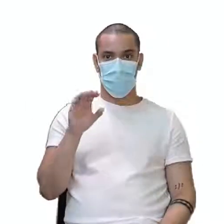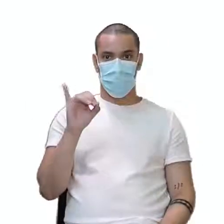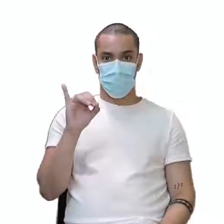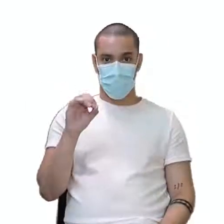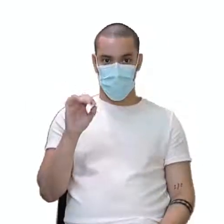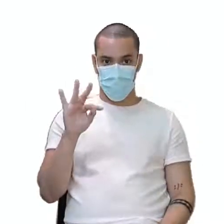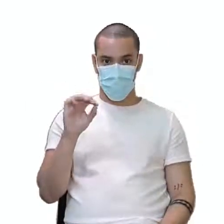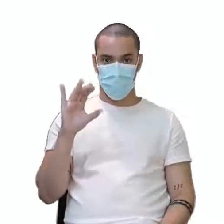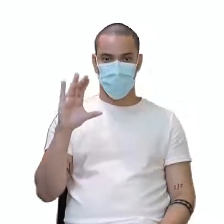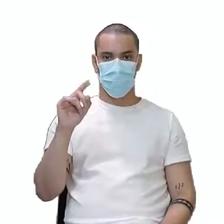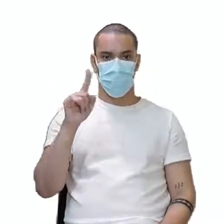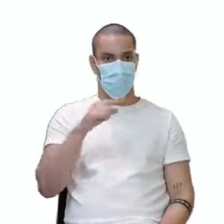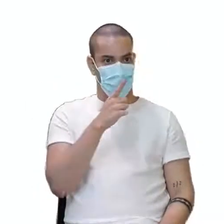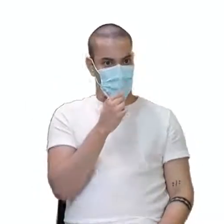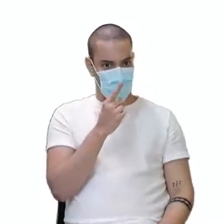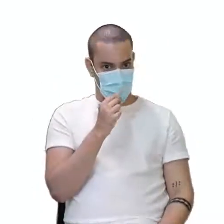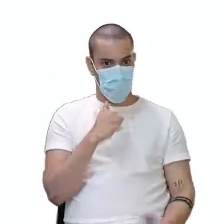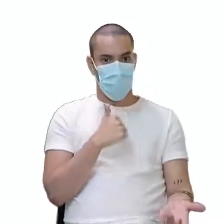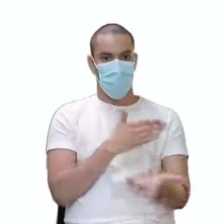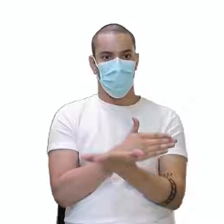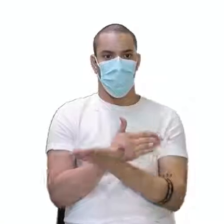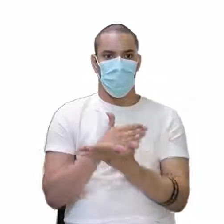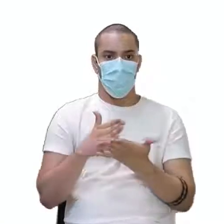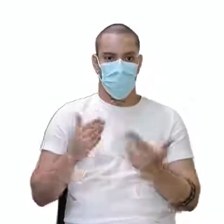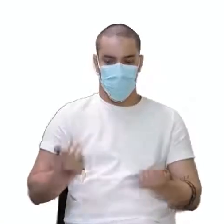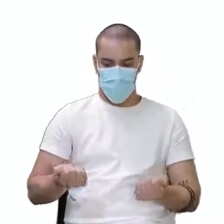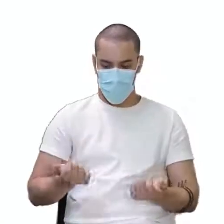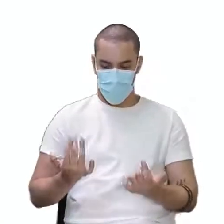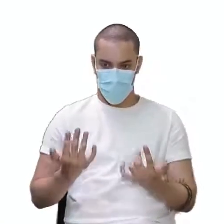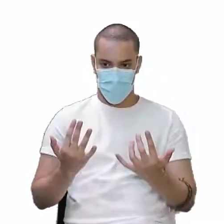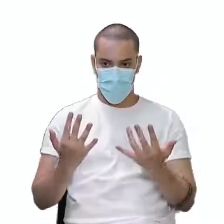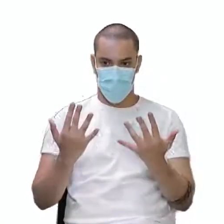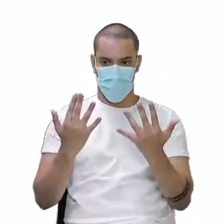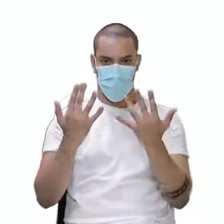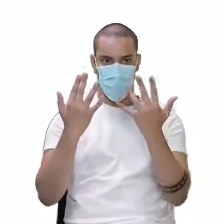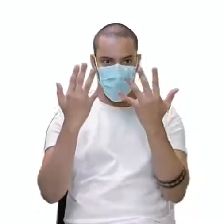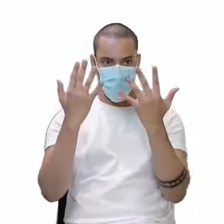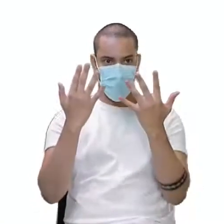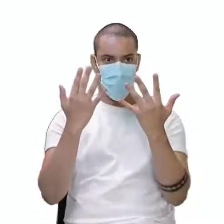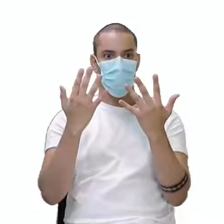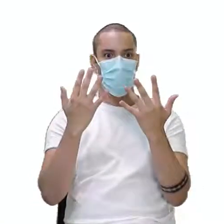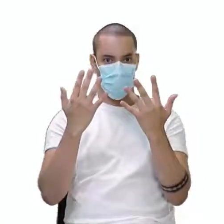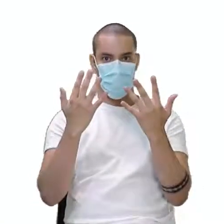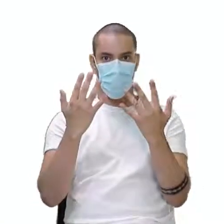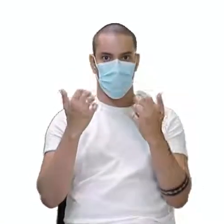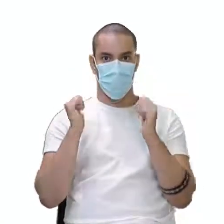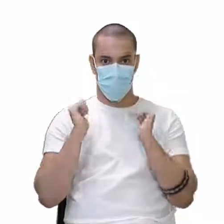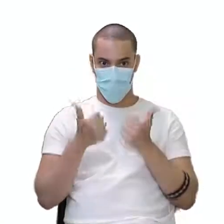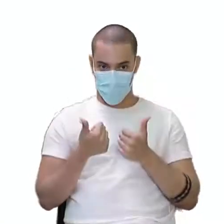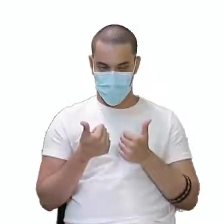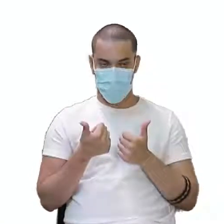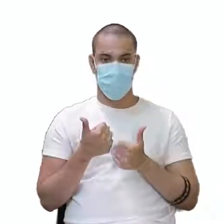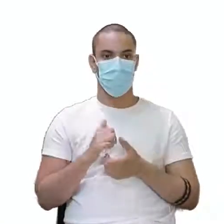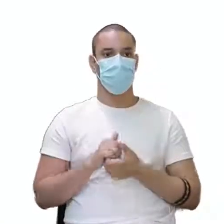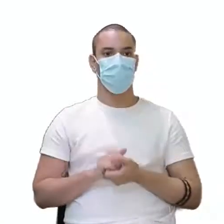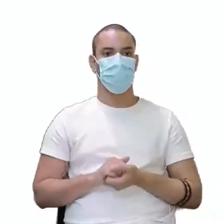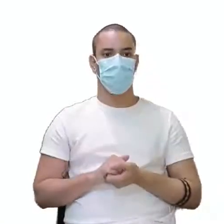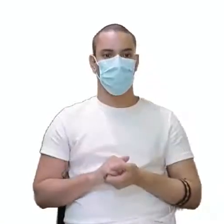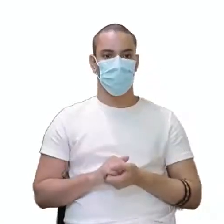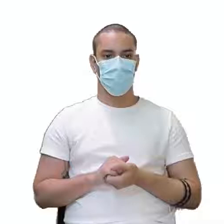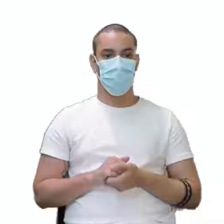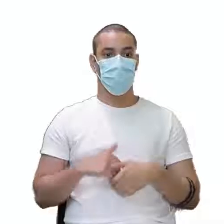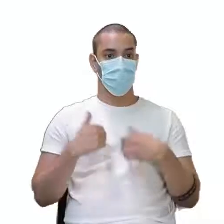estado líquido, começa a evaporar. Processo tranquilo, né?